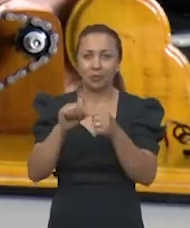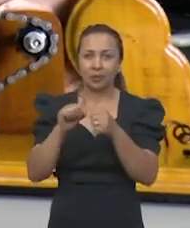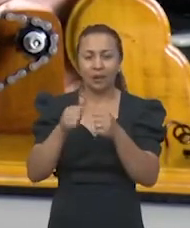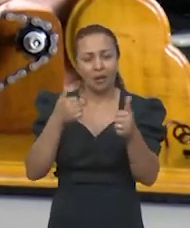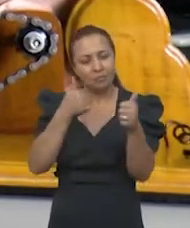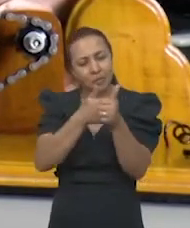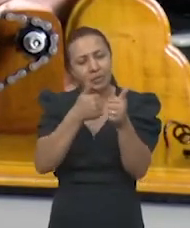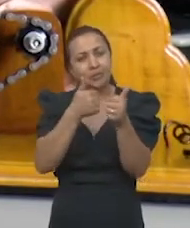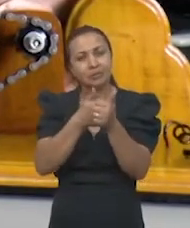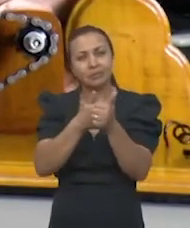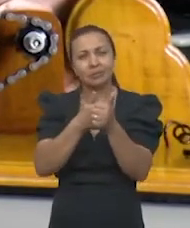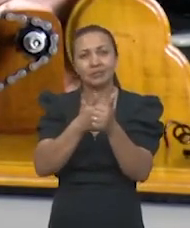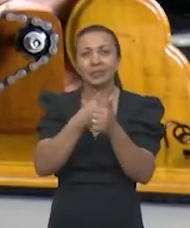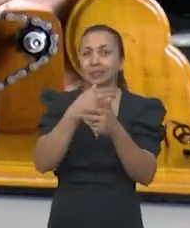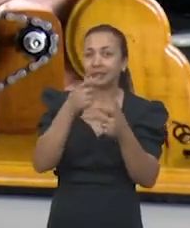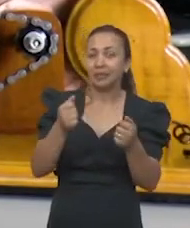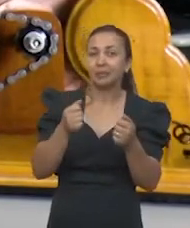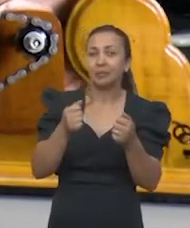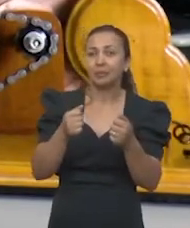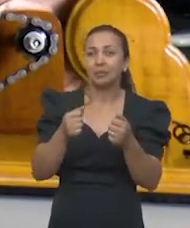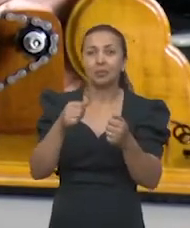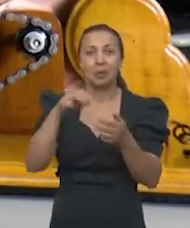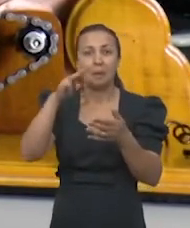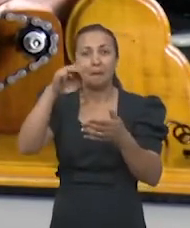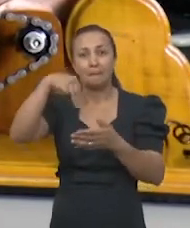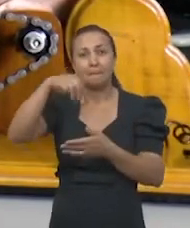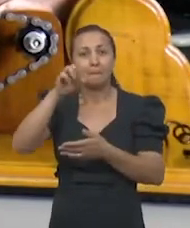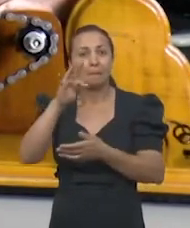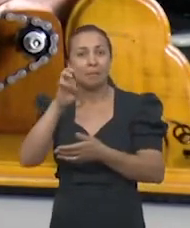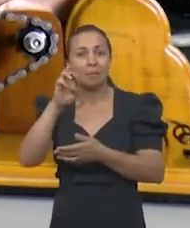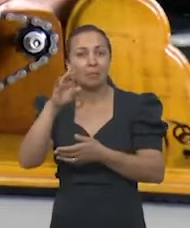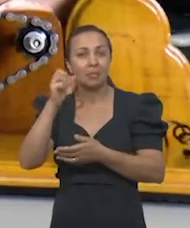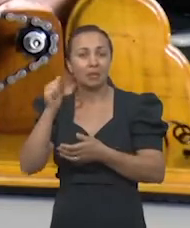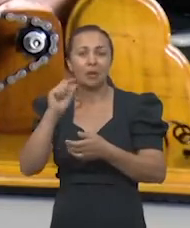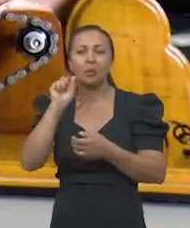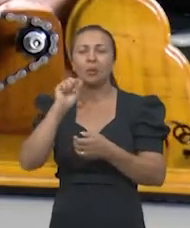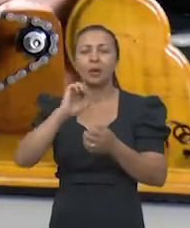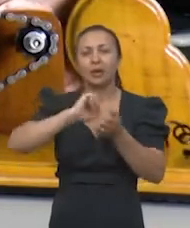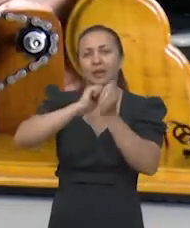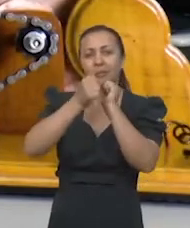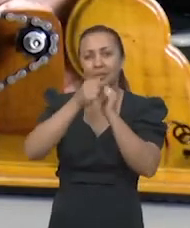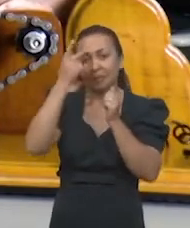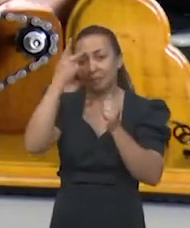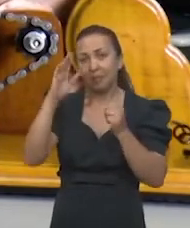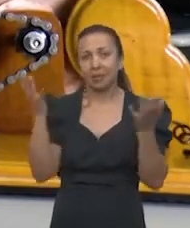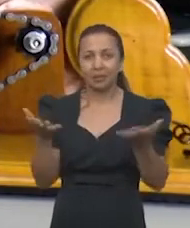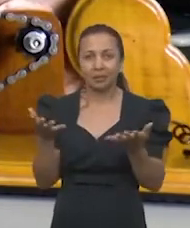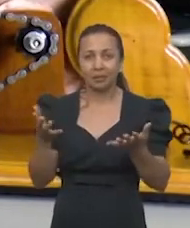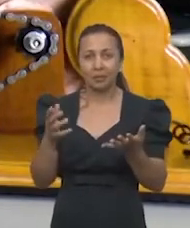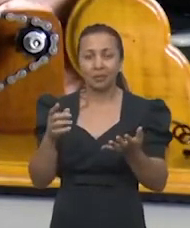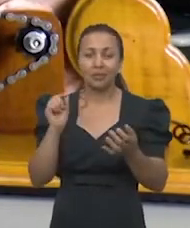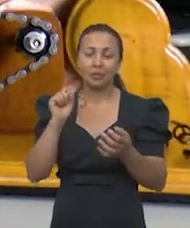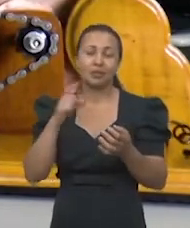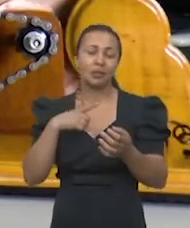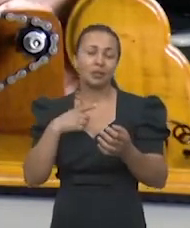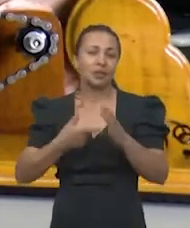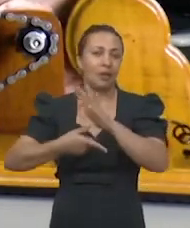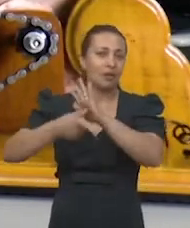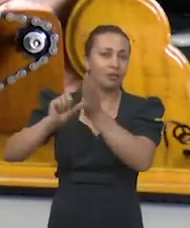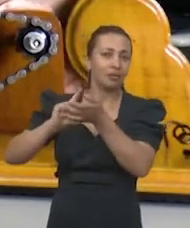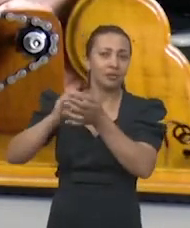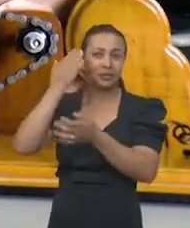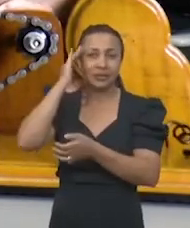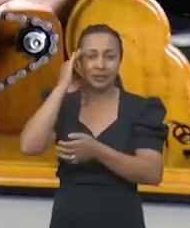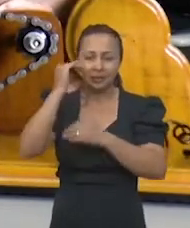é aproximar, em termos de materiais, o que a gente consegue adaptar para agora, o mais próximo do que o cientista tinha naquele